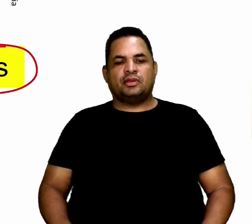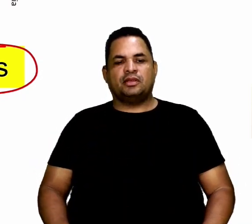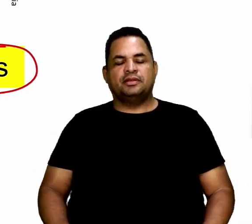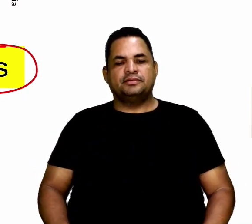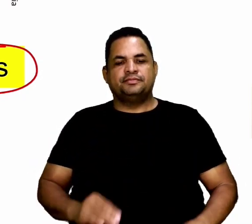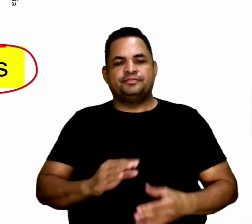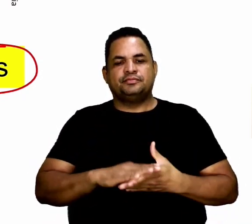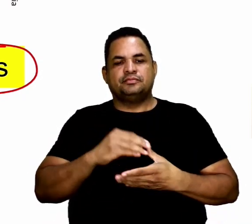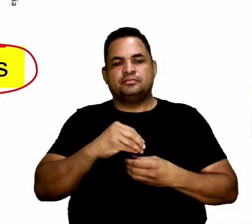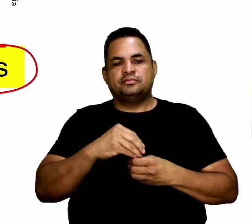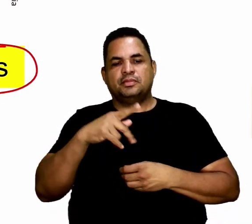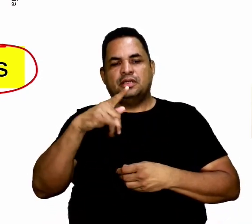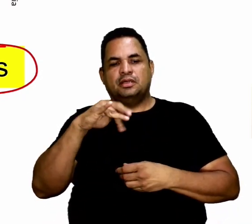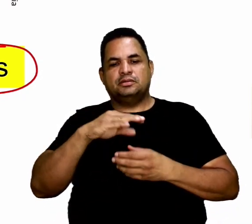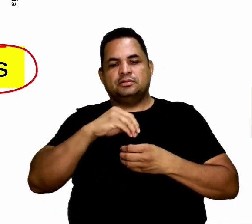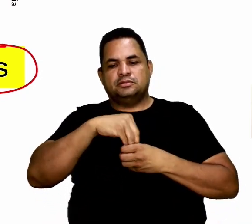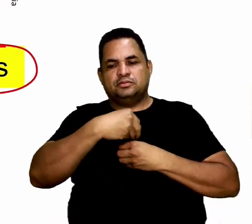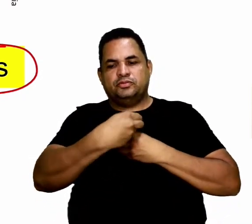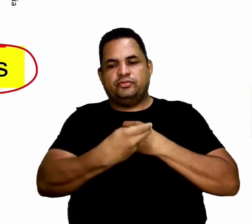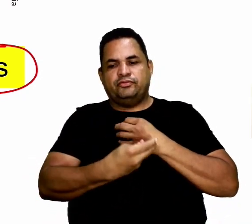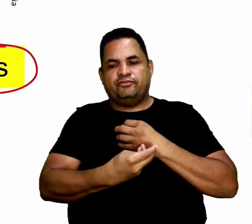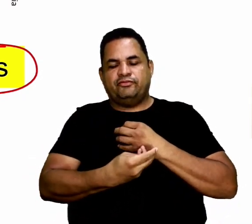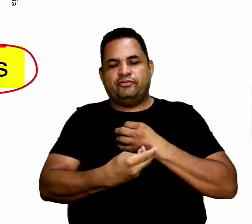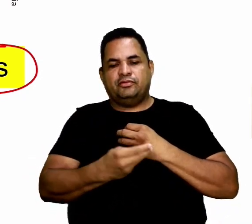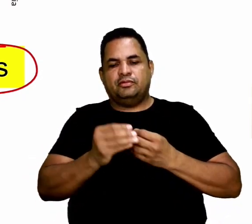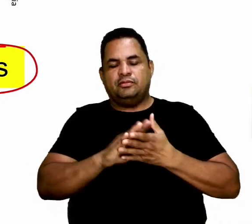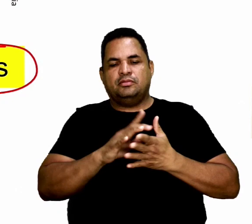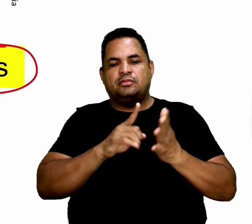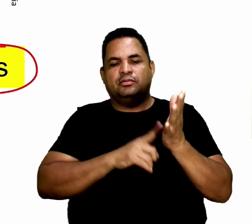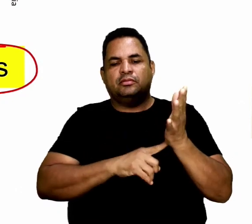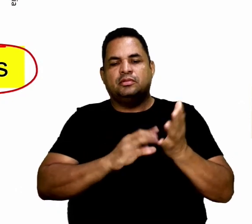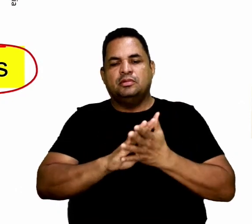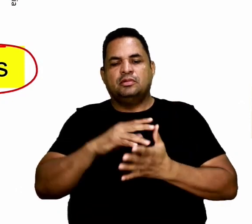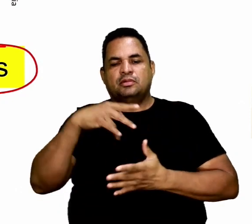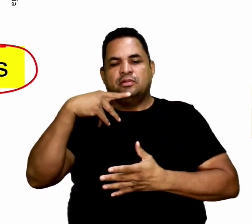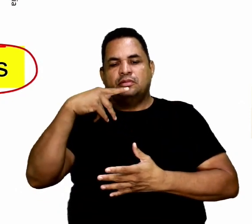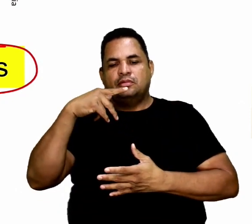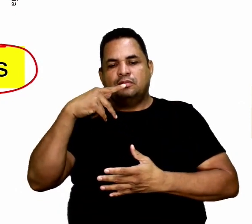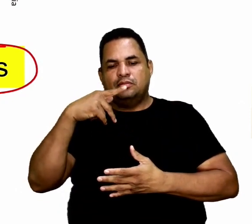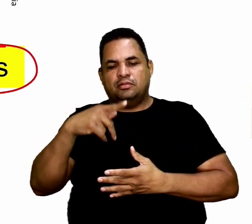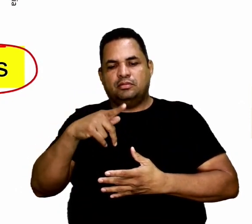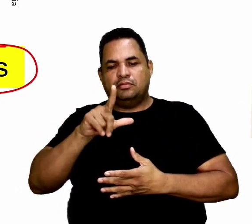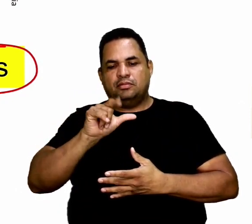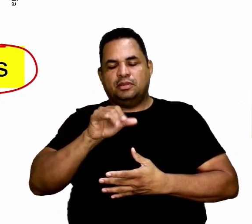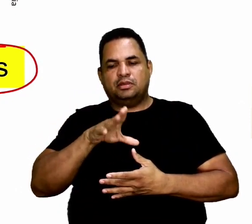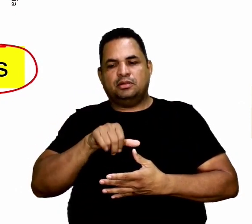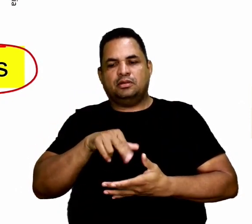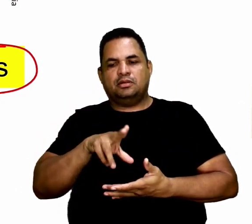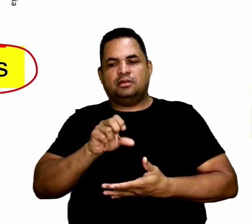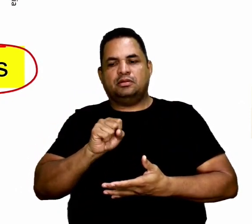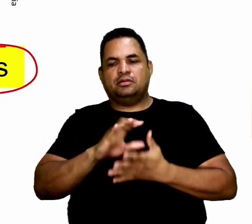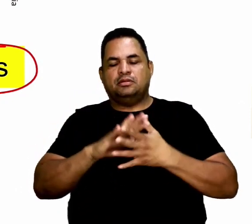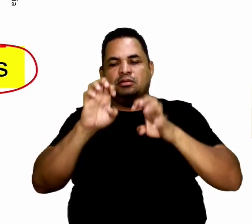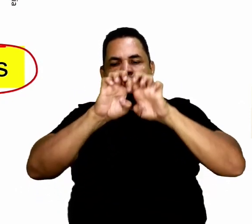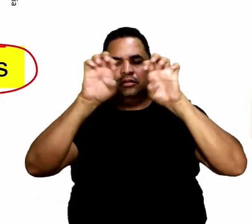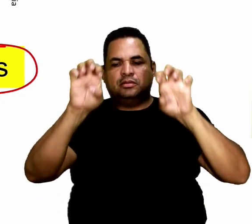fora do sangue. Extravasado. Extravasado, exatamente. As plaquetas, que são aí